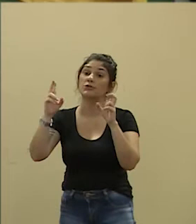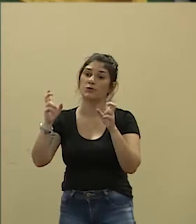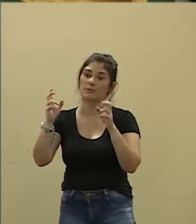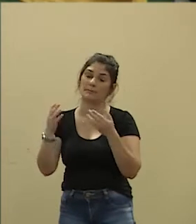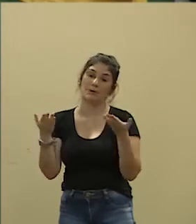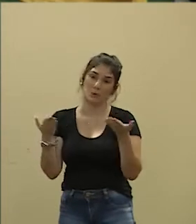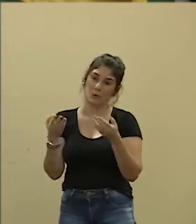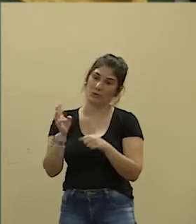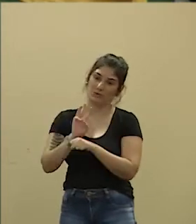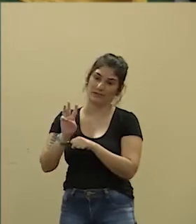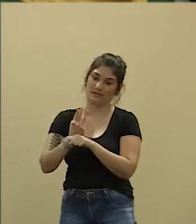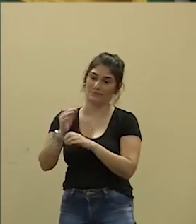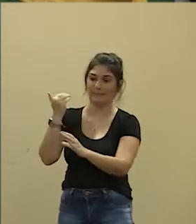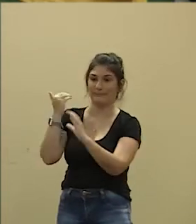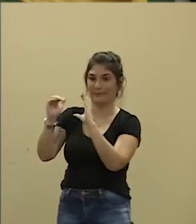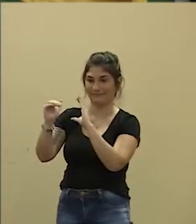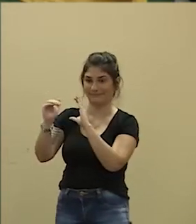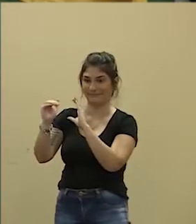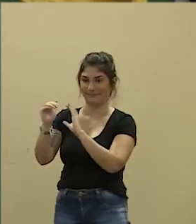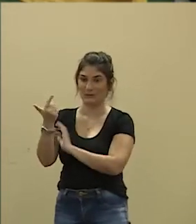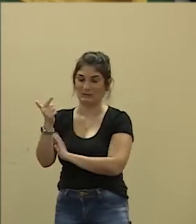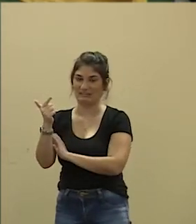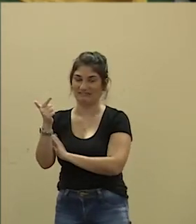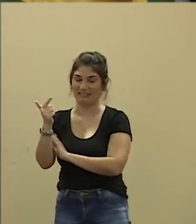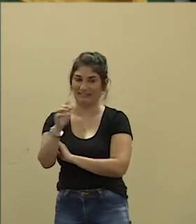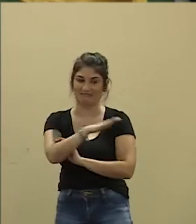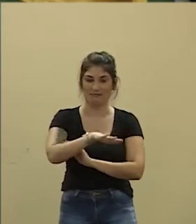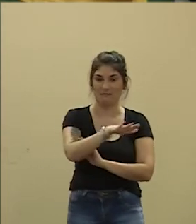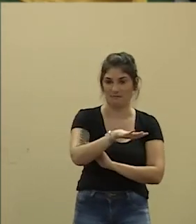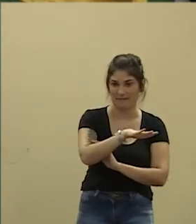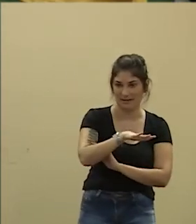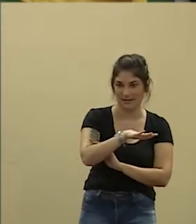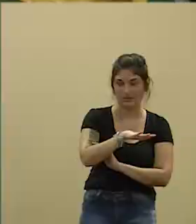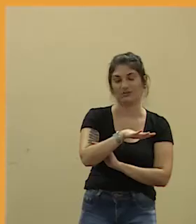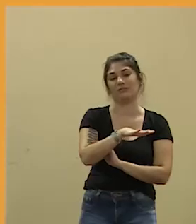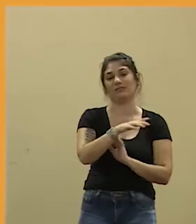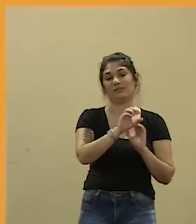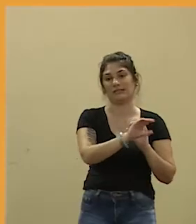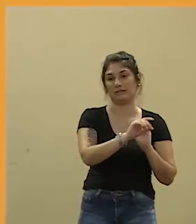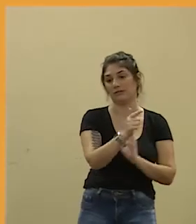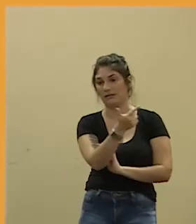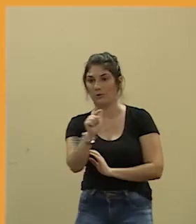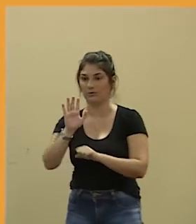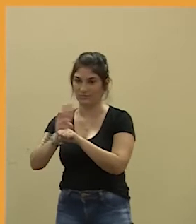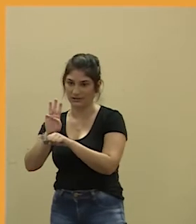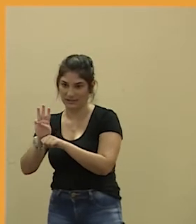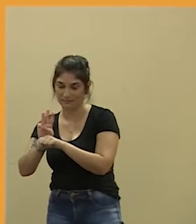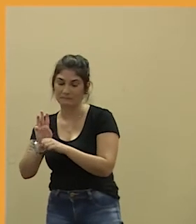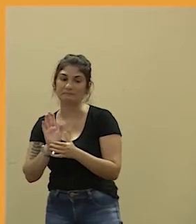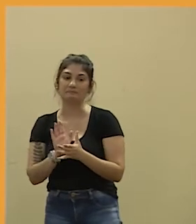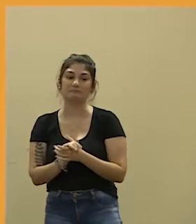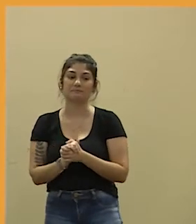zap nele não ia mandar essa é mesmo essa mensagem com um imagem não mas enfim o professor marca alguns horário de atendimento